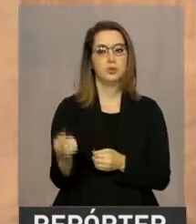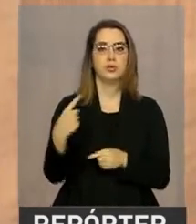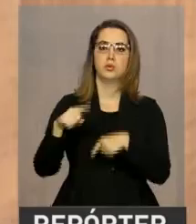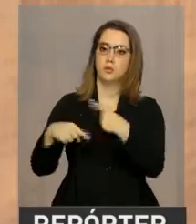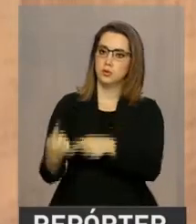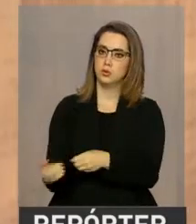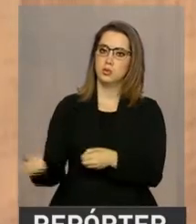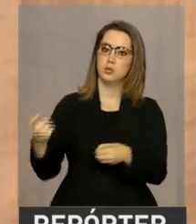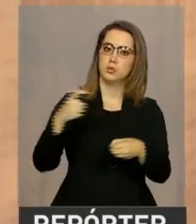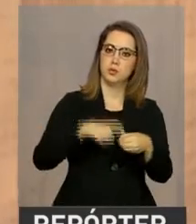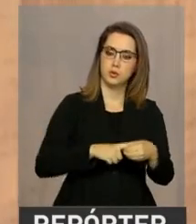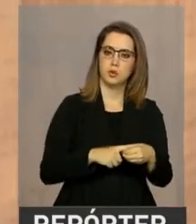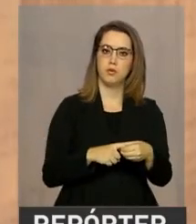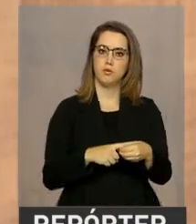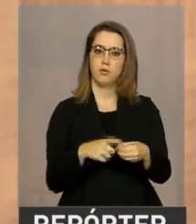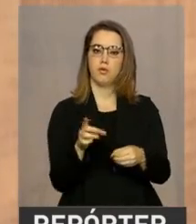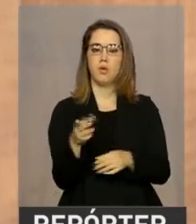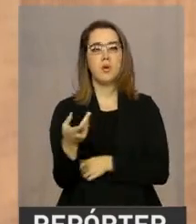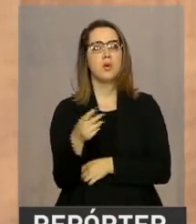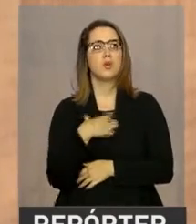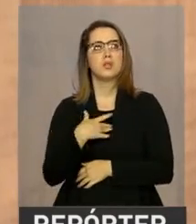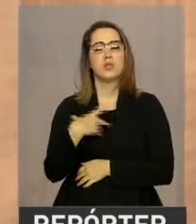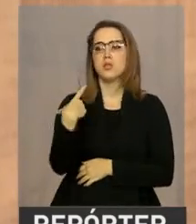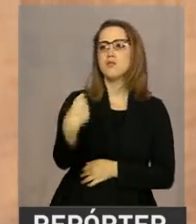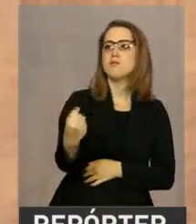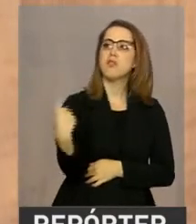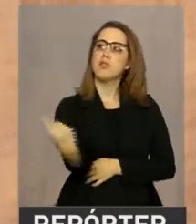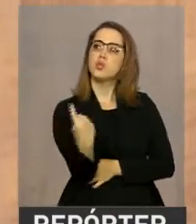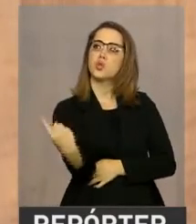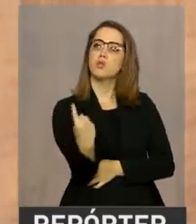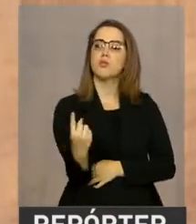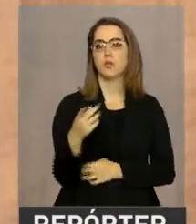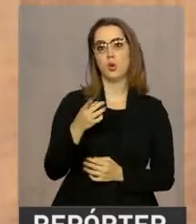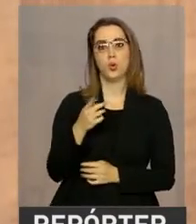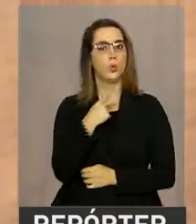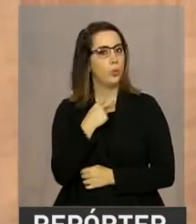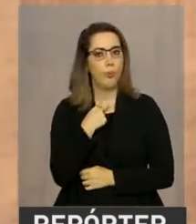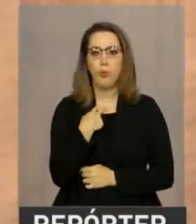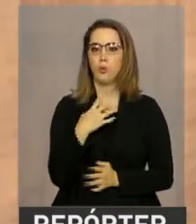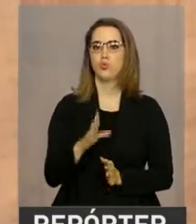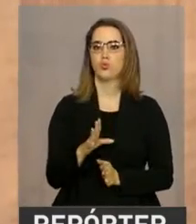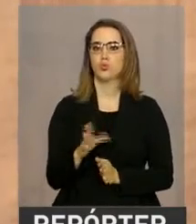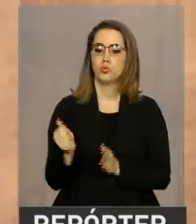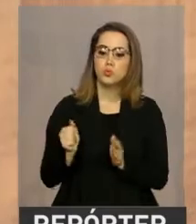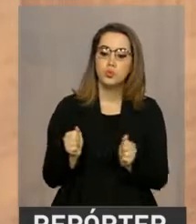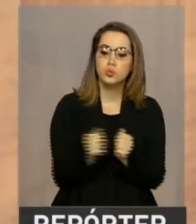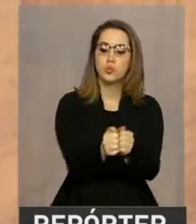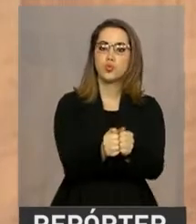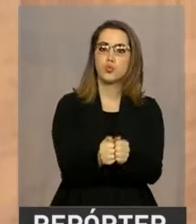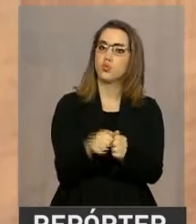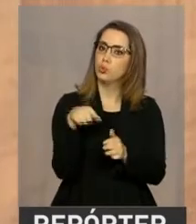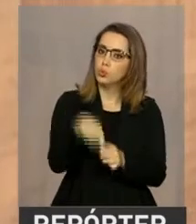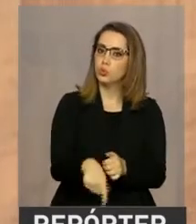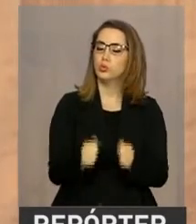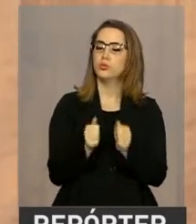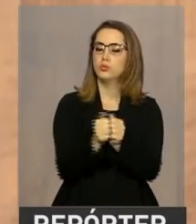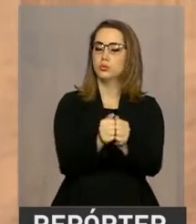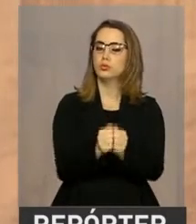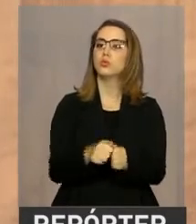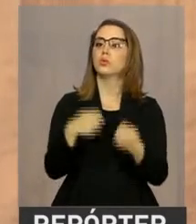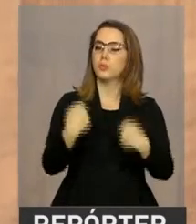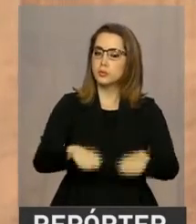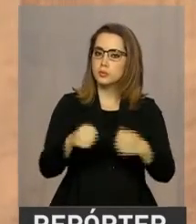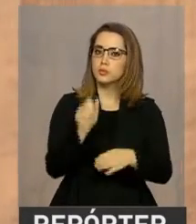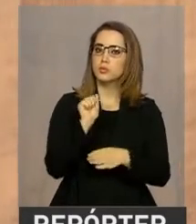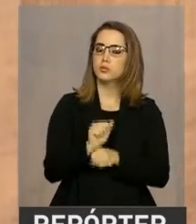sair ninguém isolado. Não, mas alguém tem que sair no meio das... Não pode sair. Se ele está no comboio, ele vai ter que esperar,